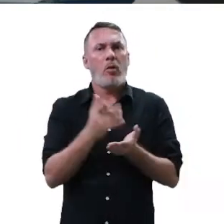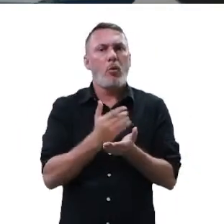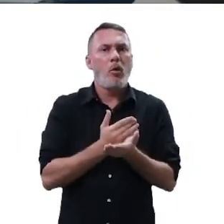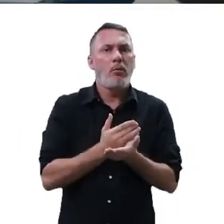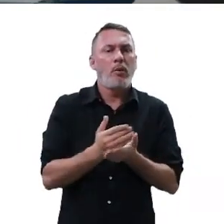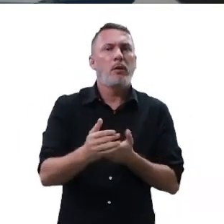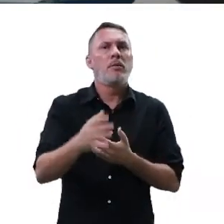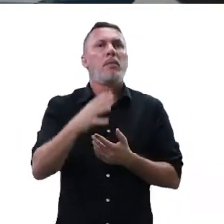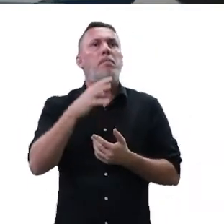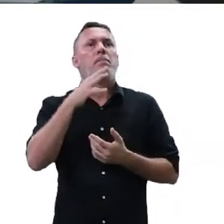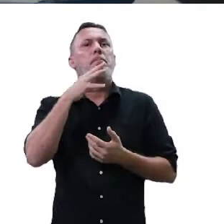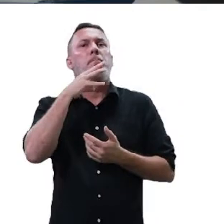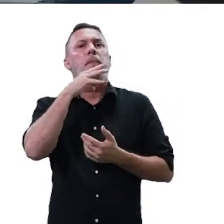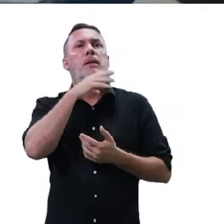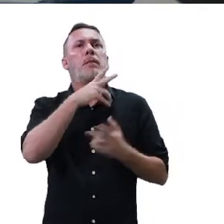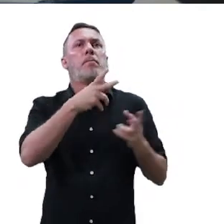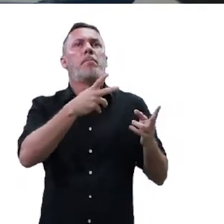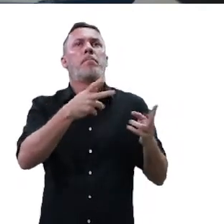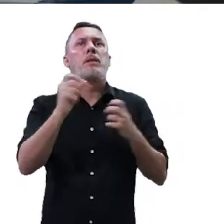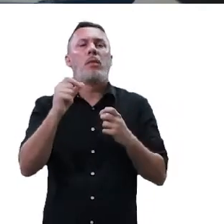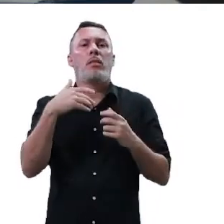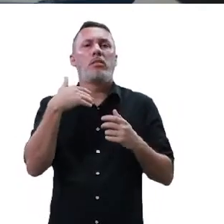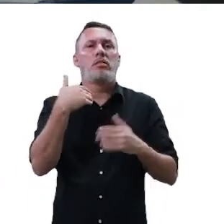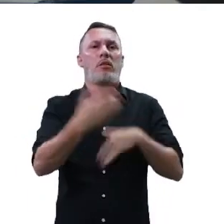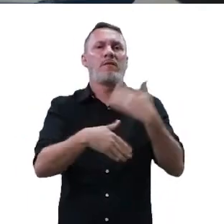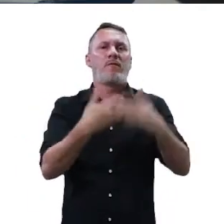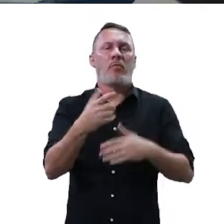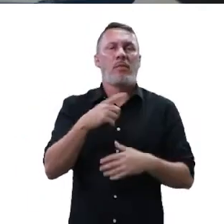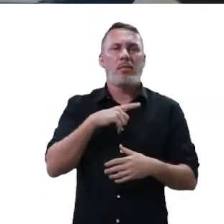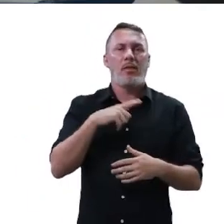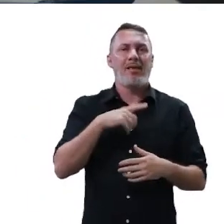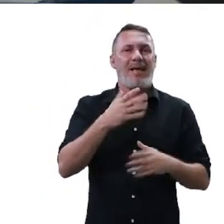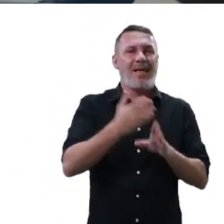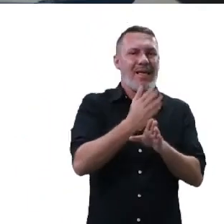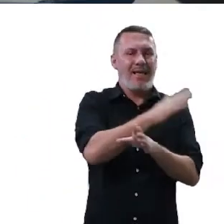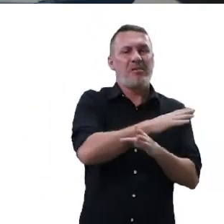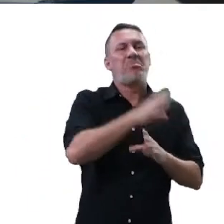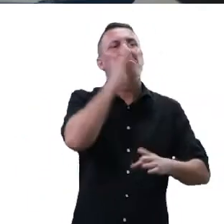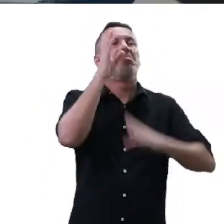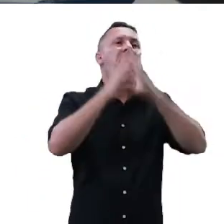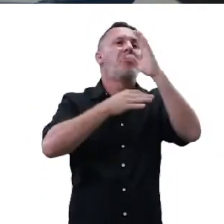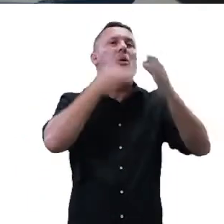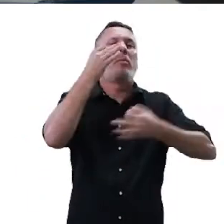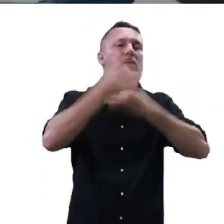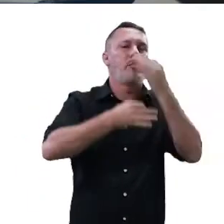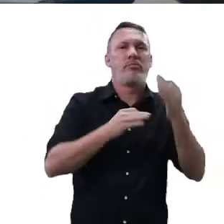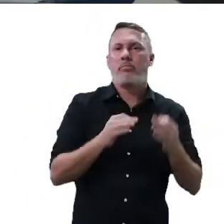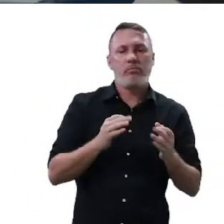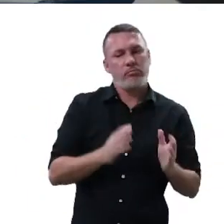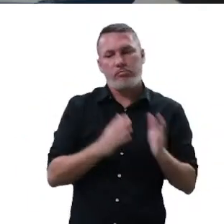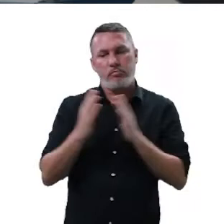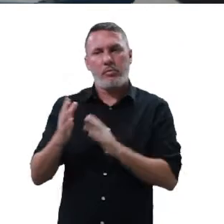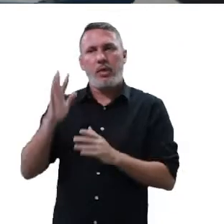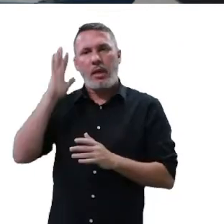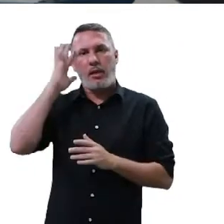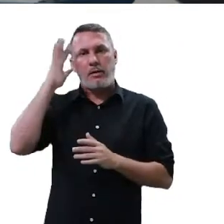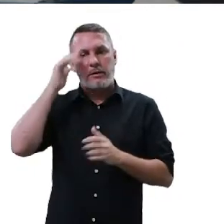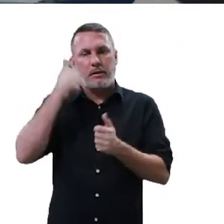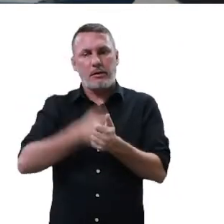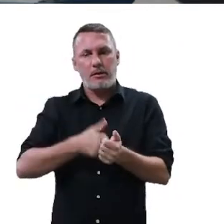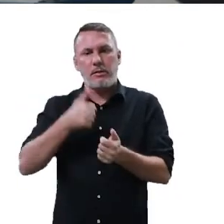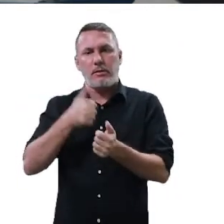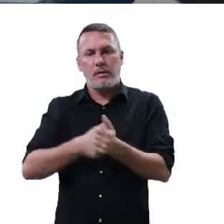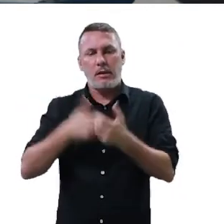interessantíssima já para a gente começar a perceber o desenvolvimento. Quando a razão começa a fazer parte do processo, o céu é